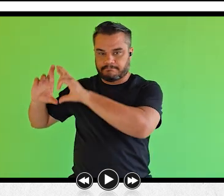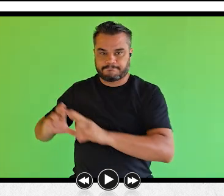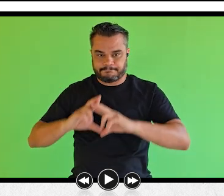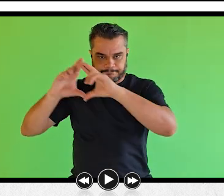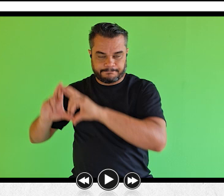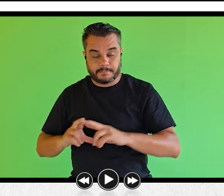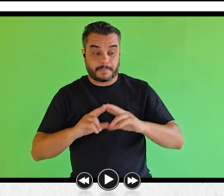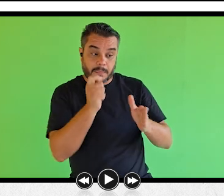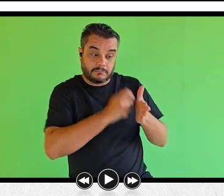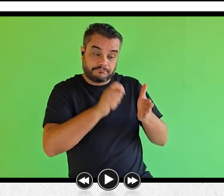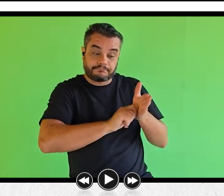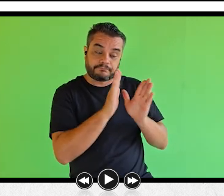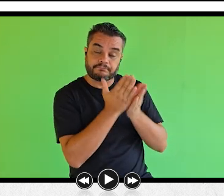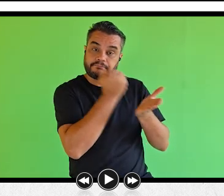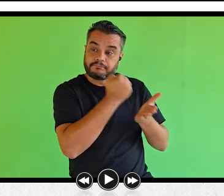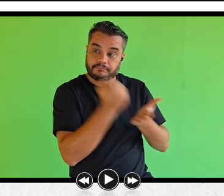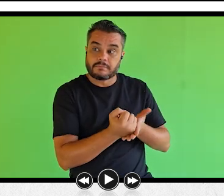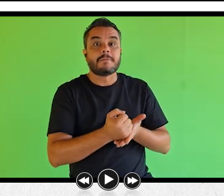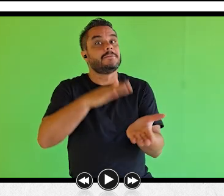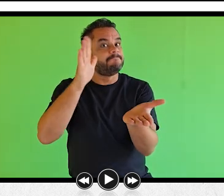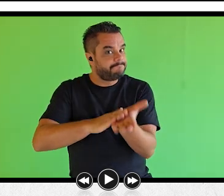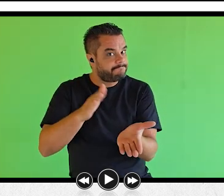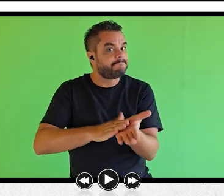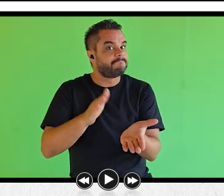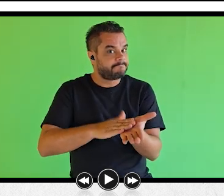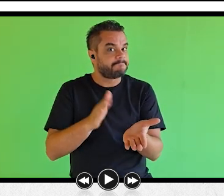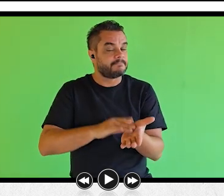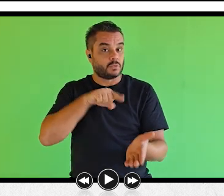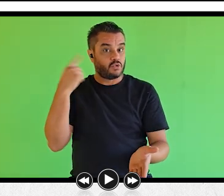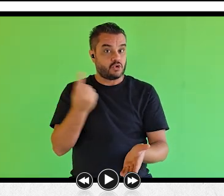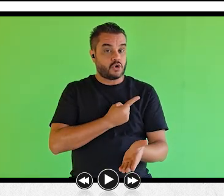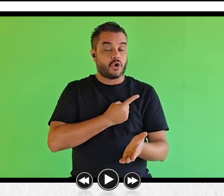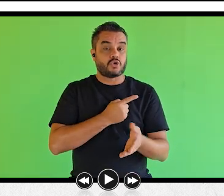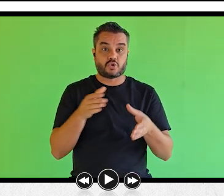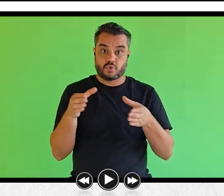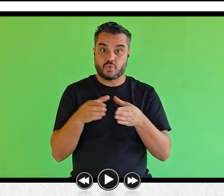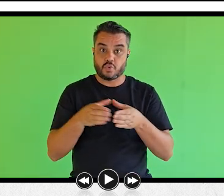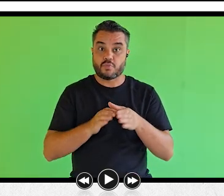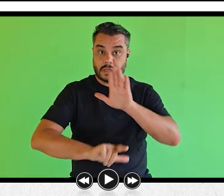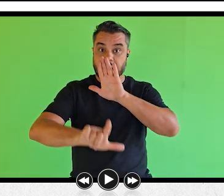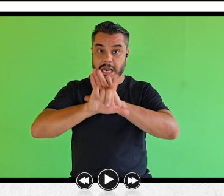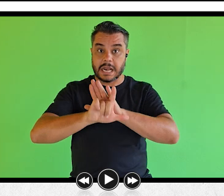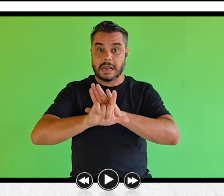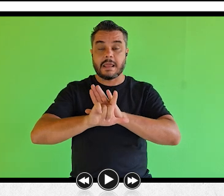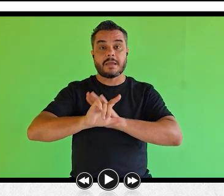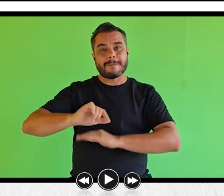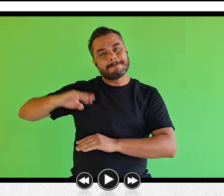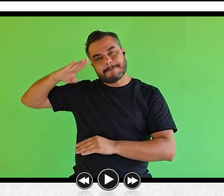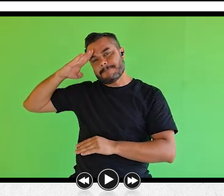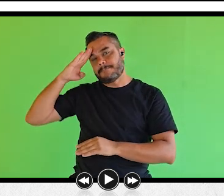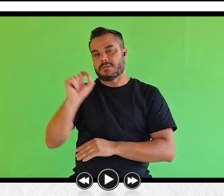exigência do nosso ordenamento legal essa priorização da participação dos catadores na coleta